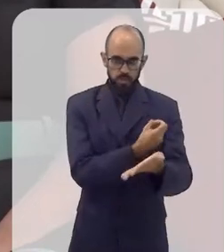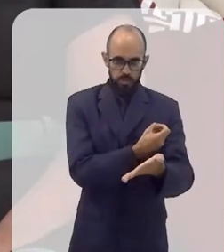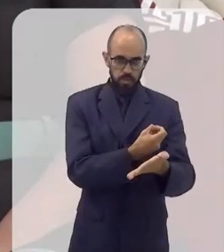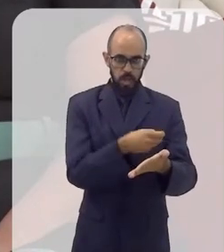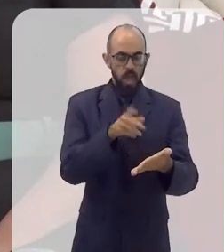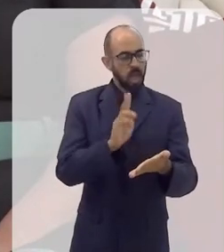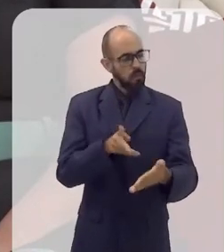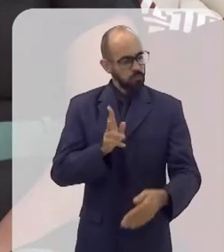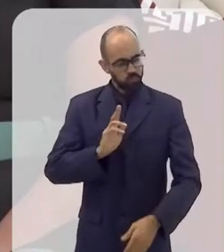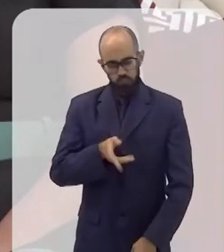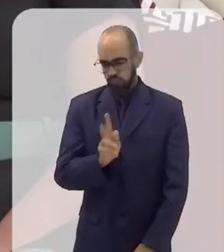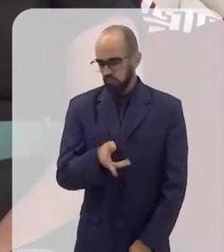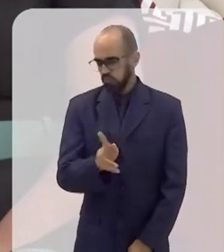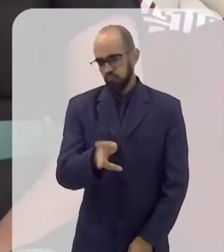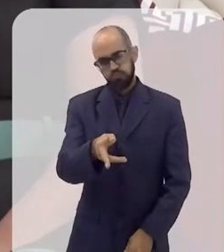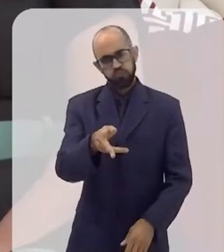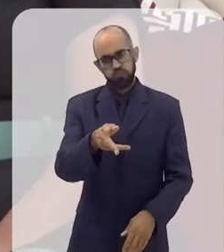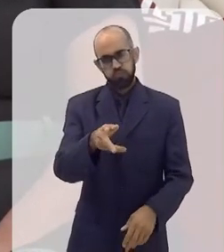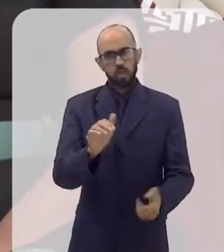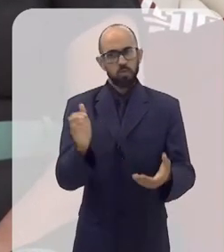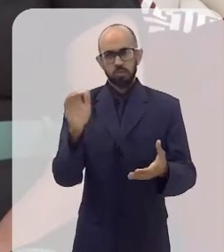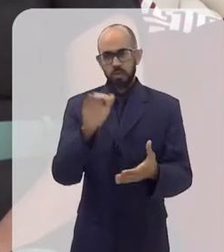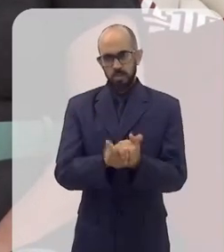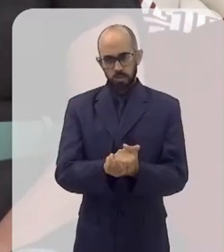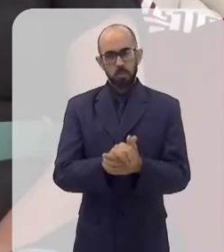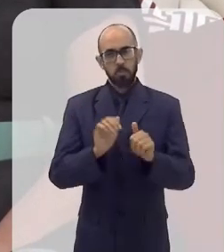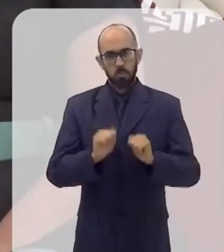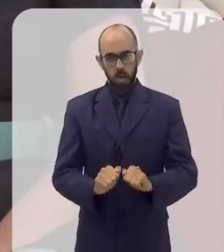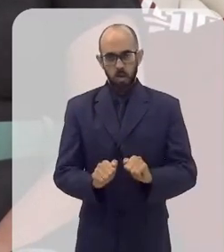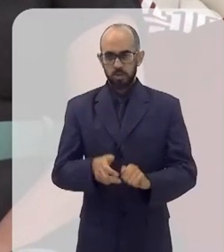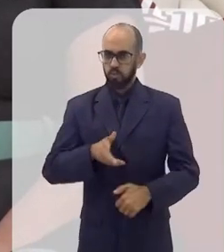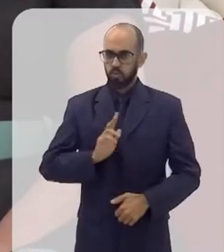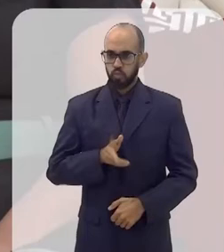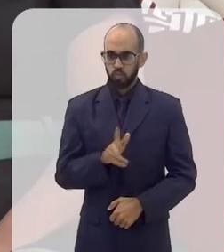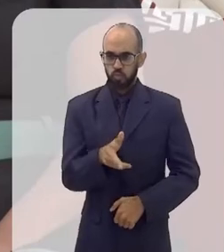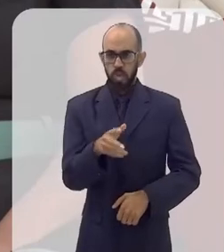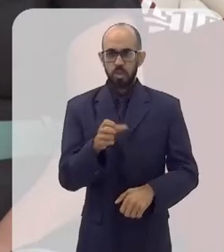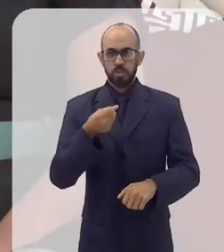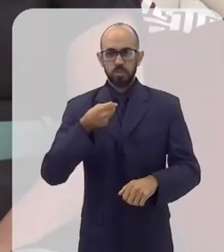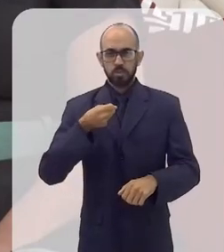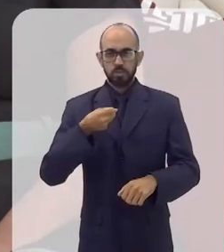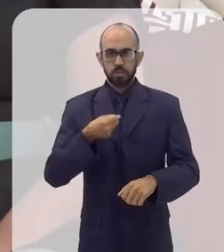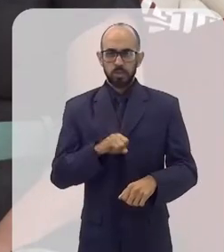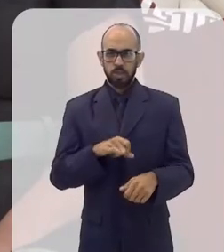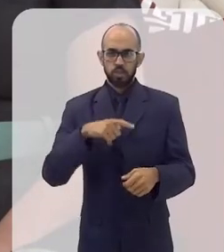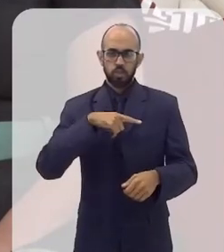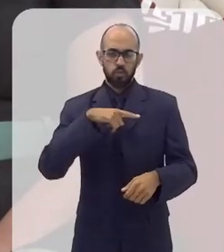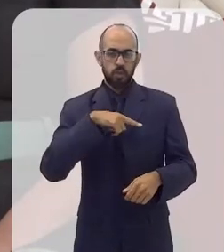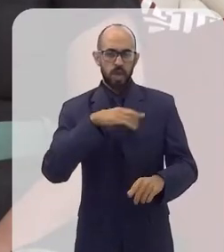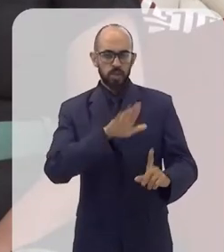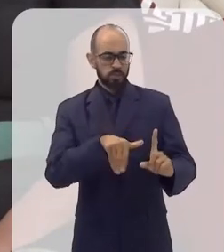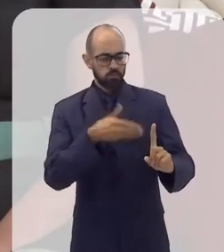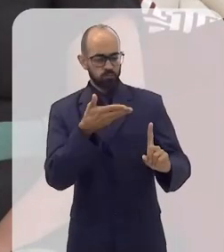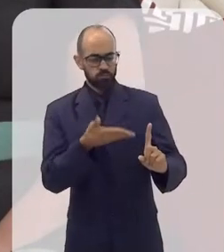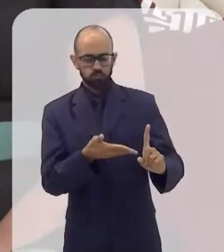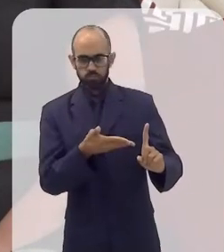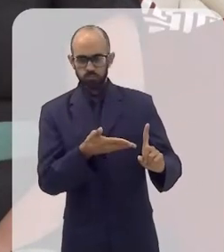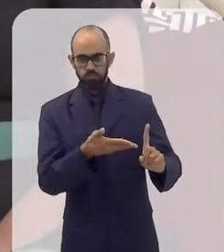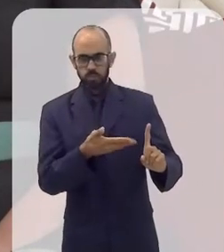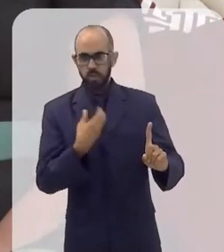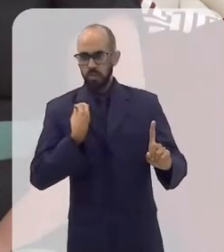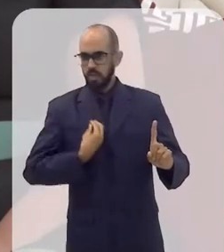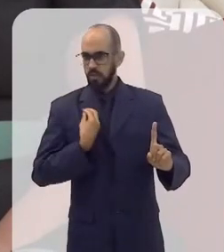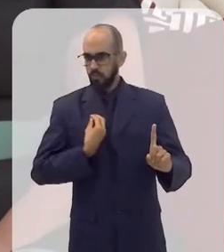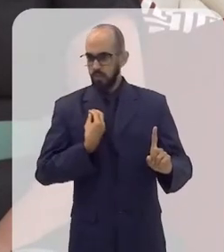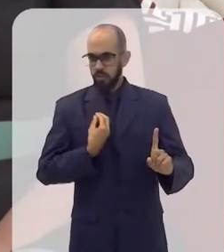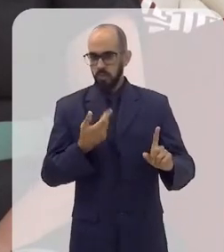dentro é para toda a eternidade. Então os casamentos podem ser eternos desde que passem por essa ordenança e que também vivam